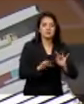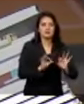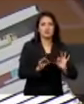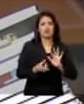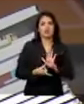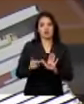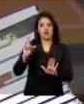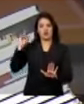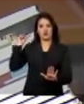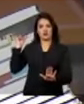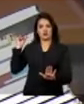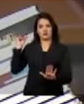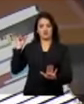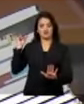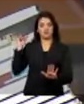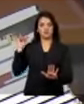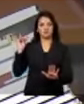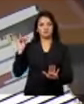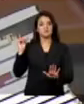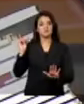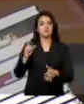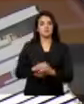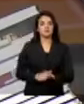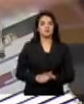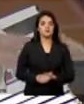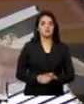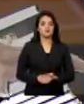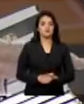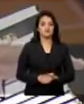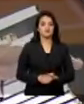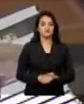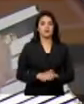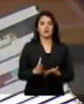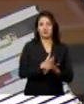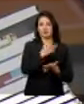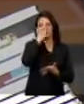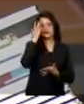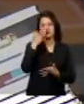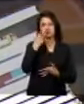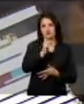anterior, e a maledicência disse que eu aguardei